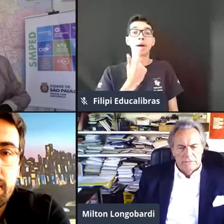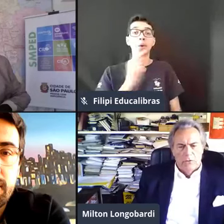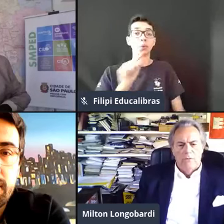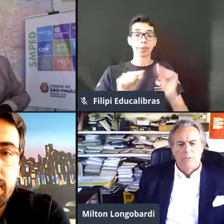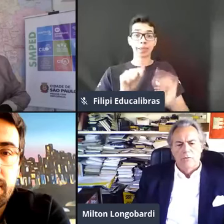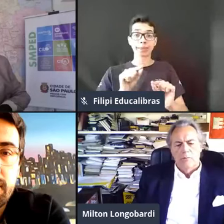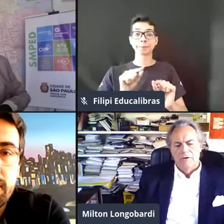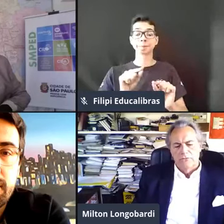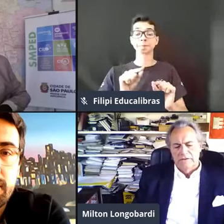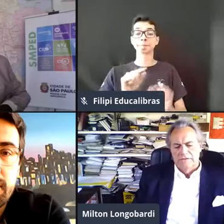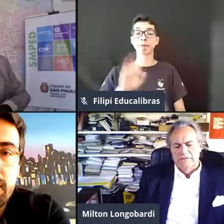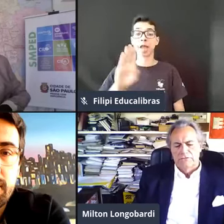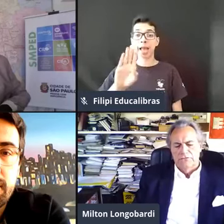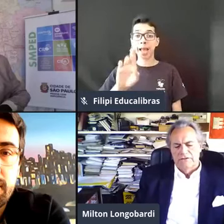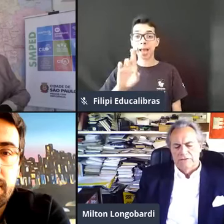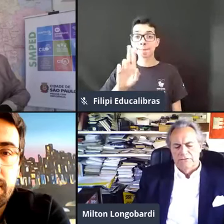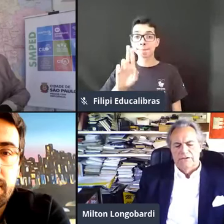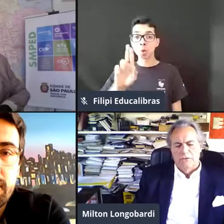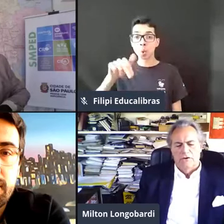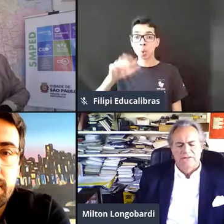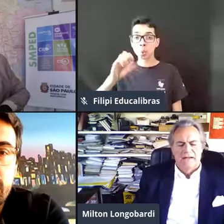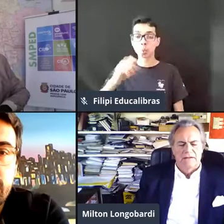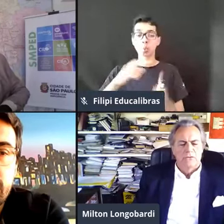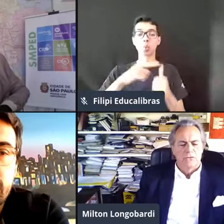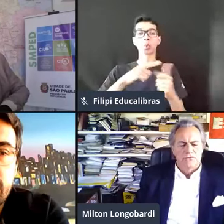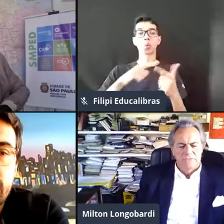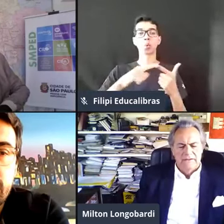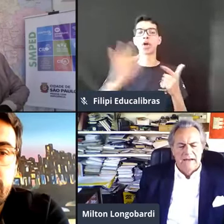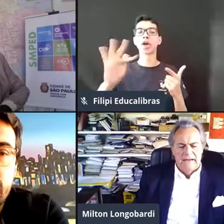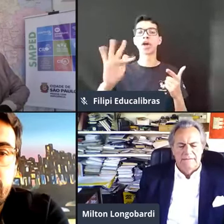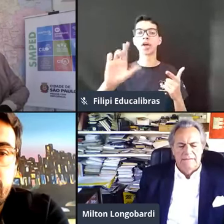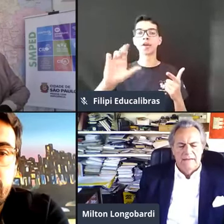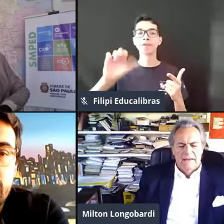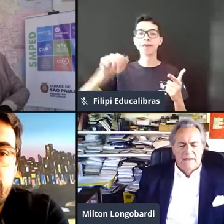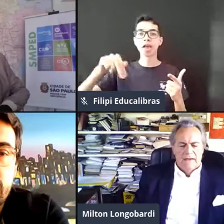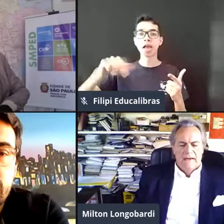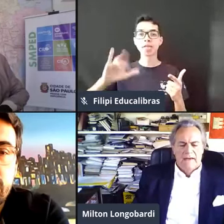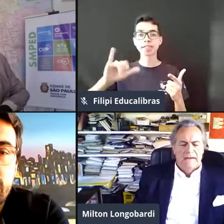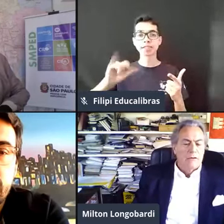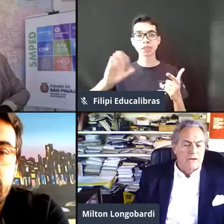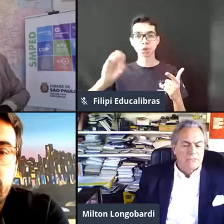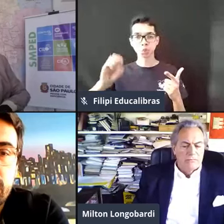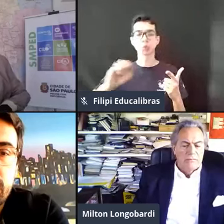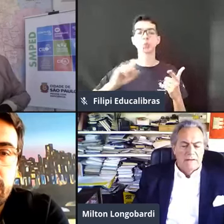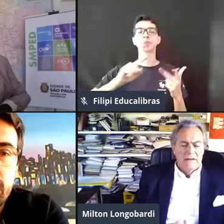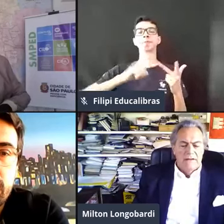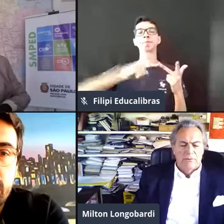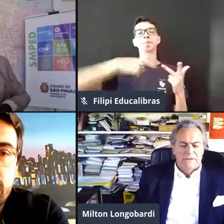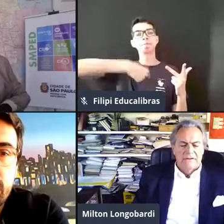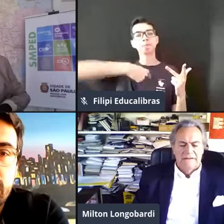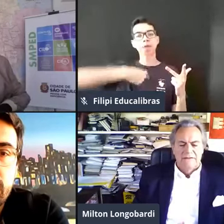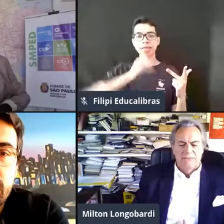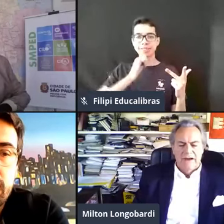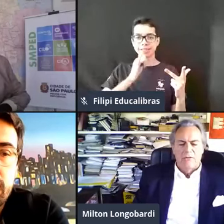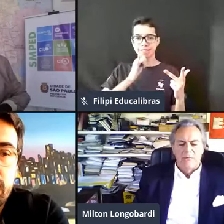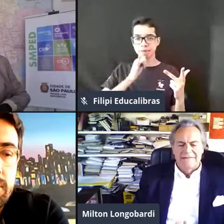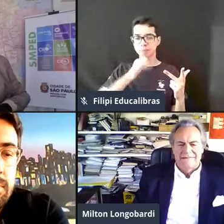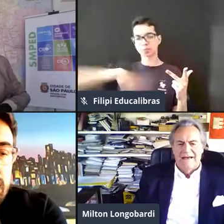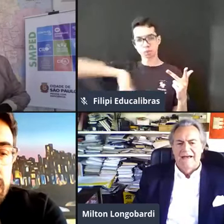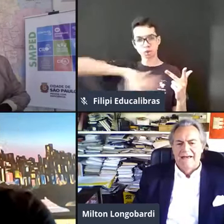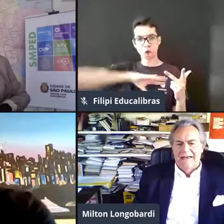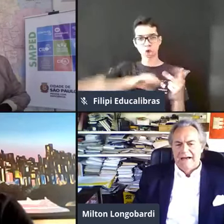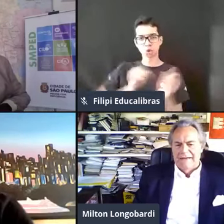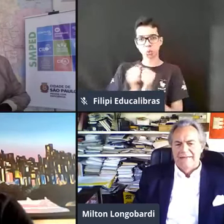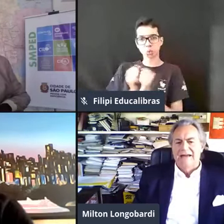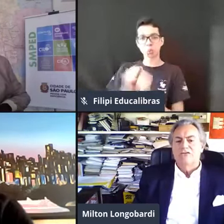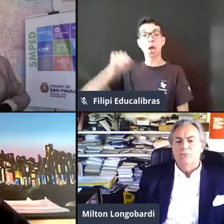inclusive como a do Francisco Santos e a nossa lá no Longevidade, que eu acho importante, vai